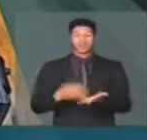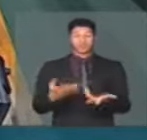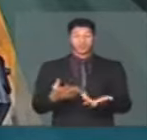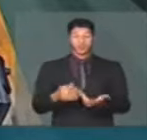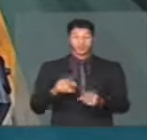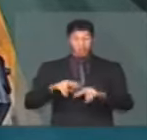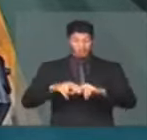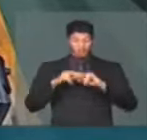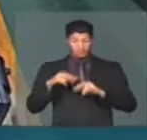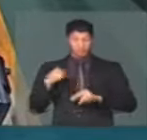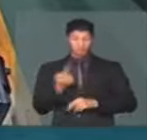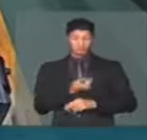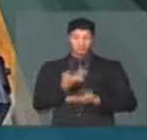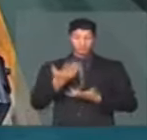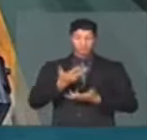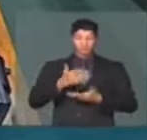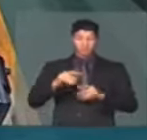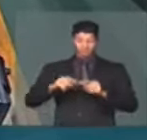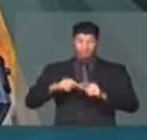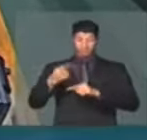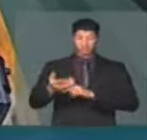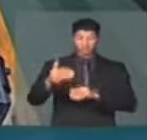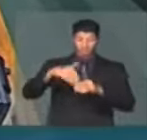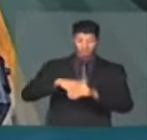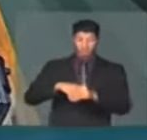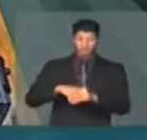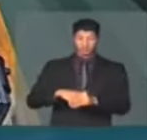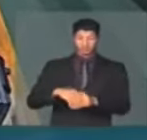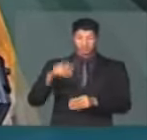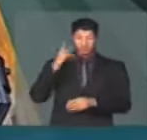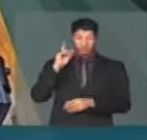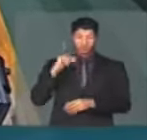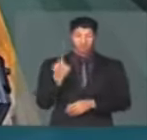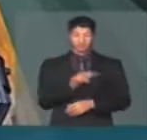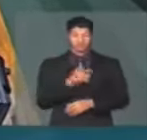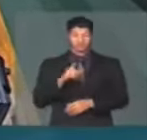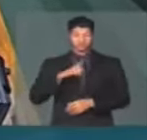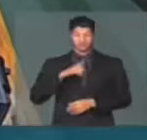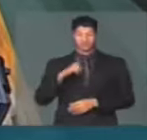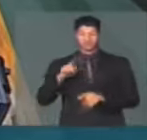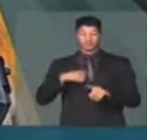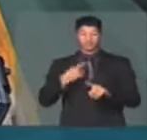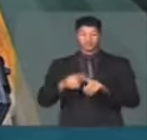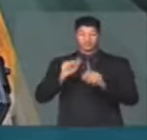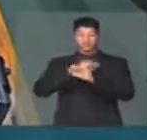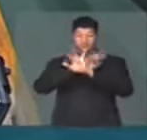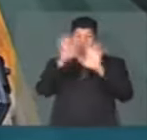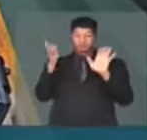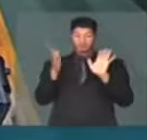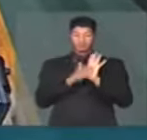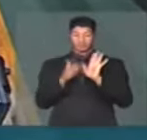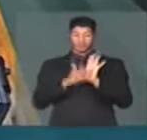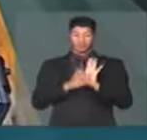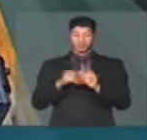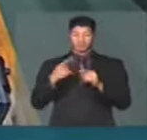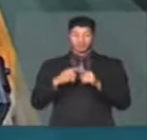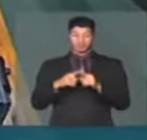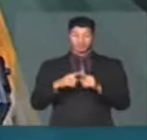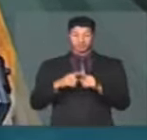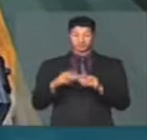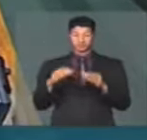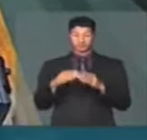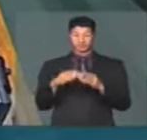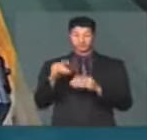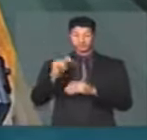maioridade penal. Por isso, nós queremos adiar esta votação, para que nós tenhamos mais clareza das proposições, porque